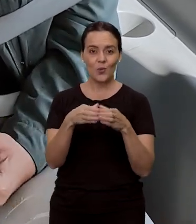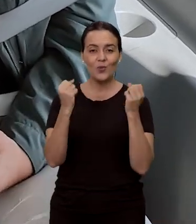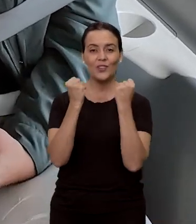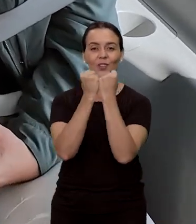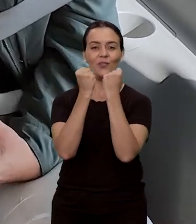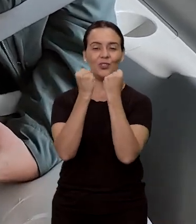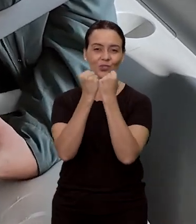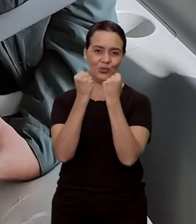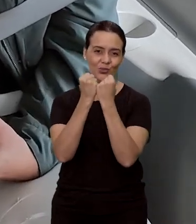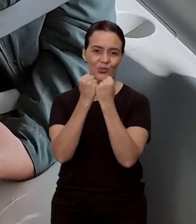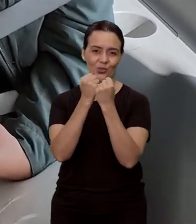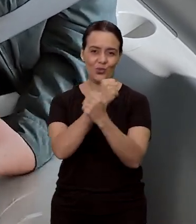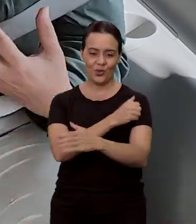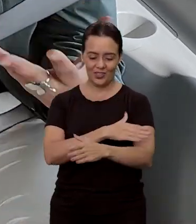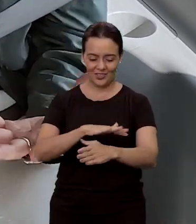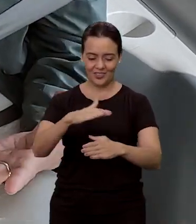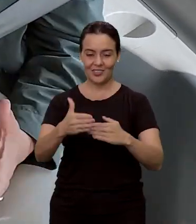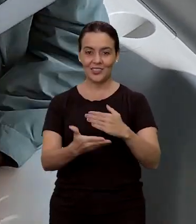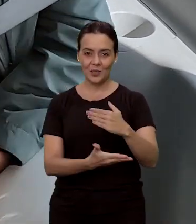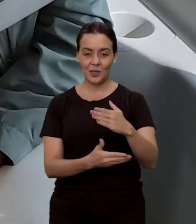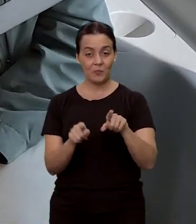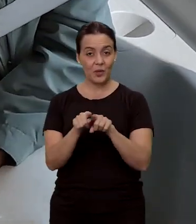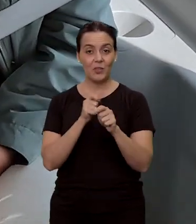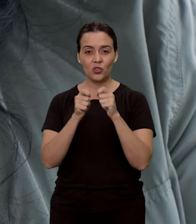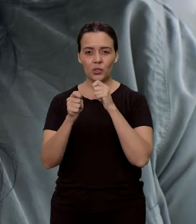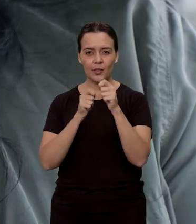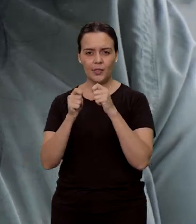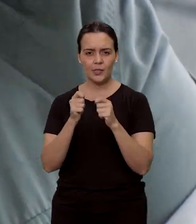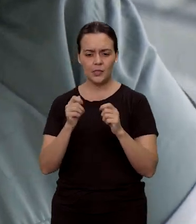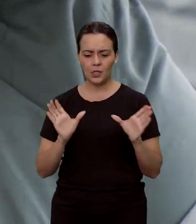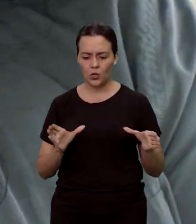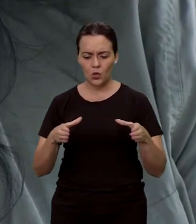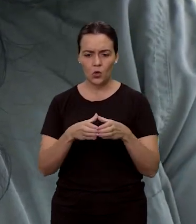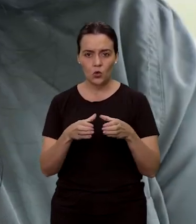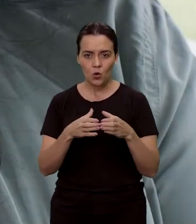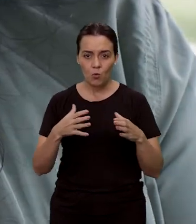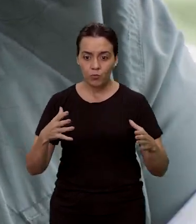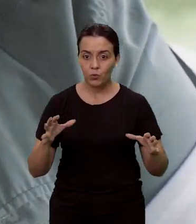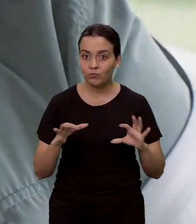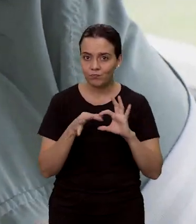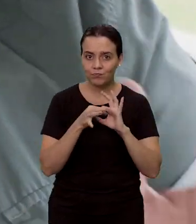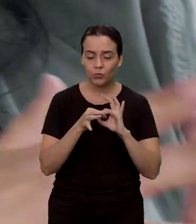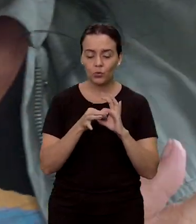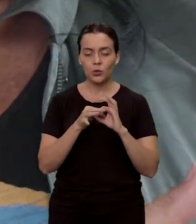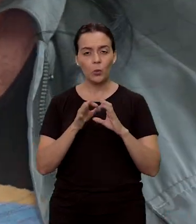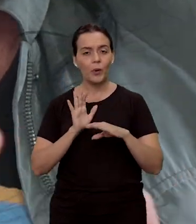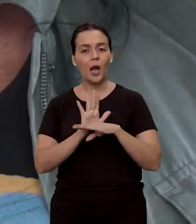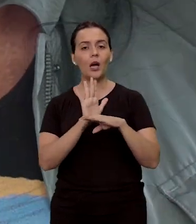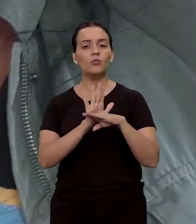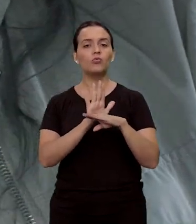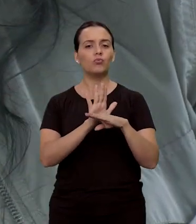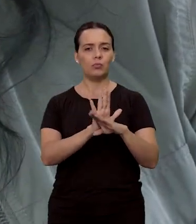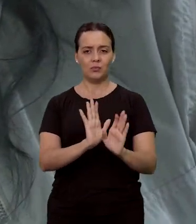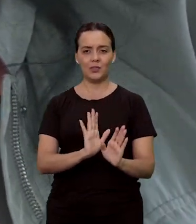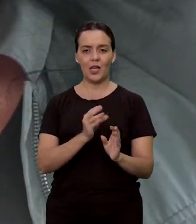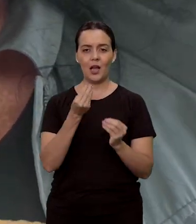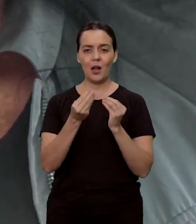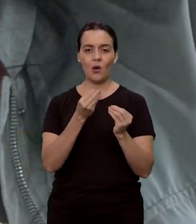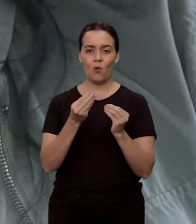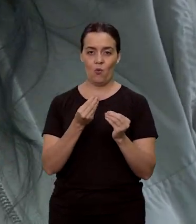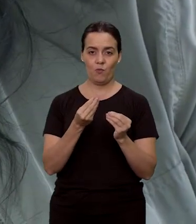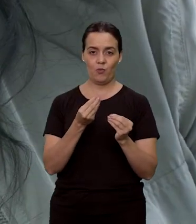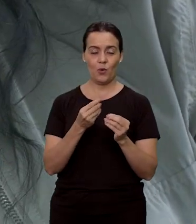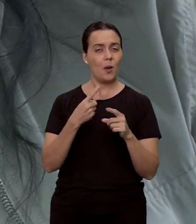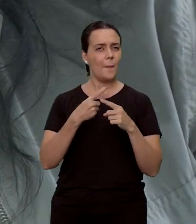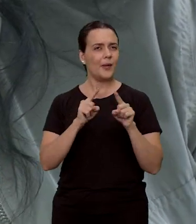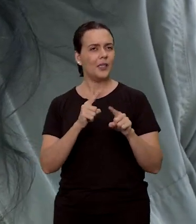ativistas e jornalistas que queriam também fazer alguma coisa. E em 1986, então isso foi em 83, mas em 86